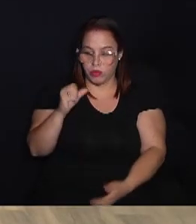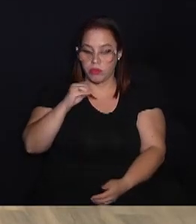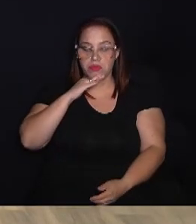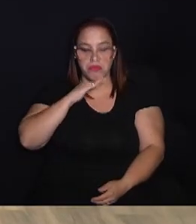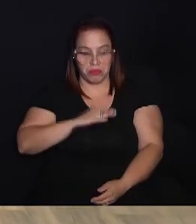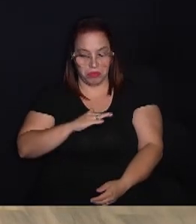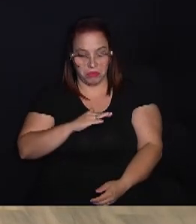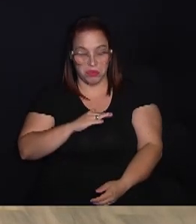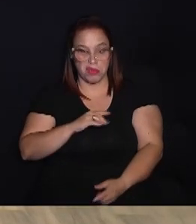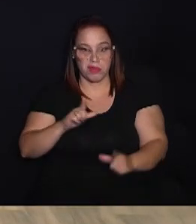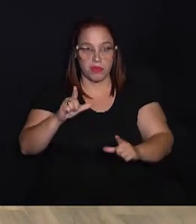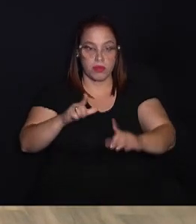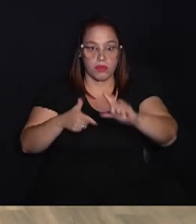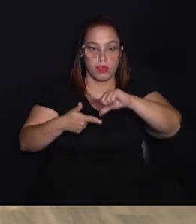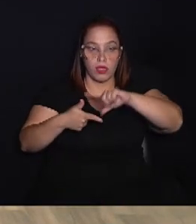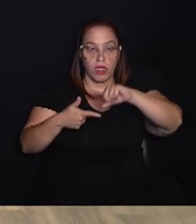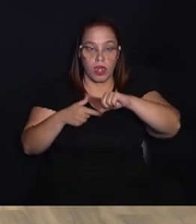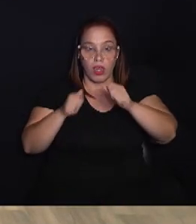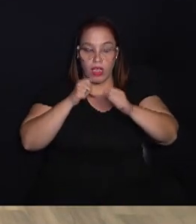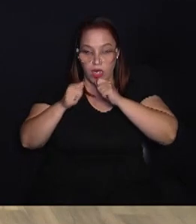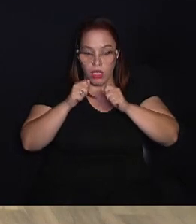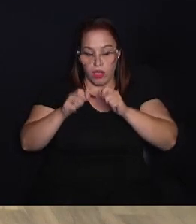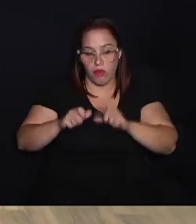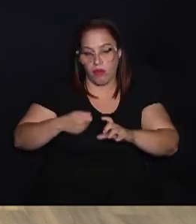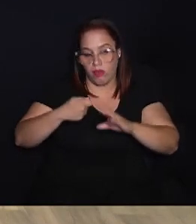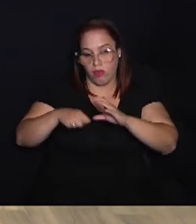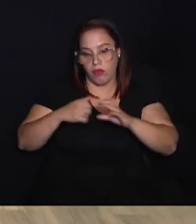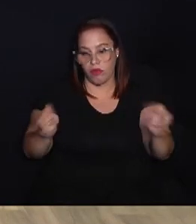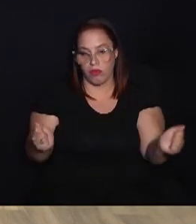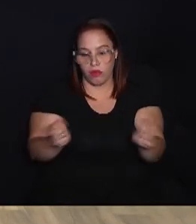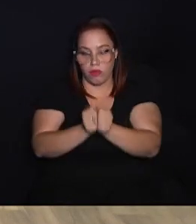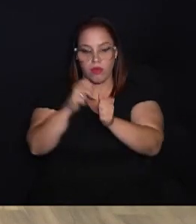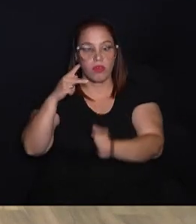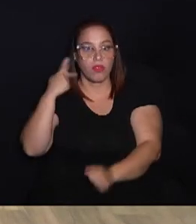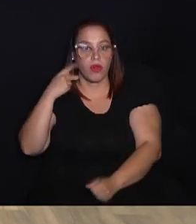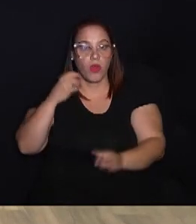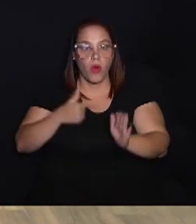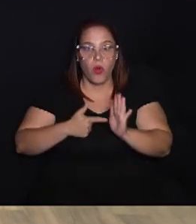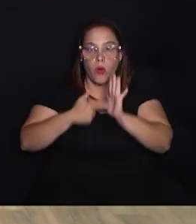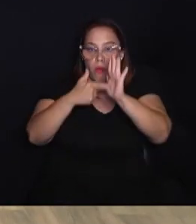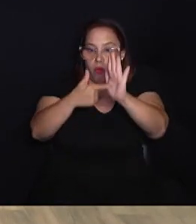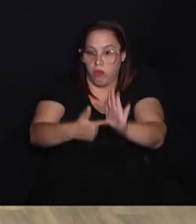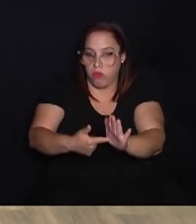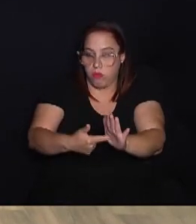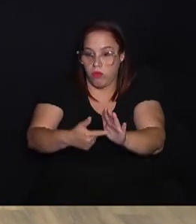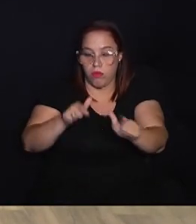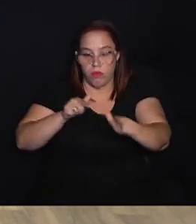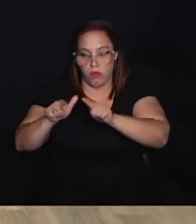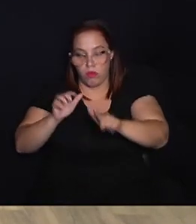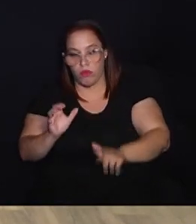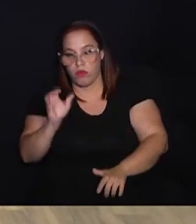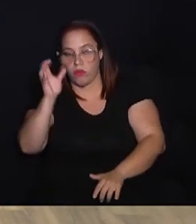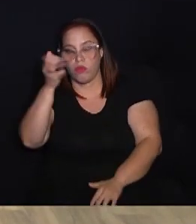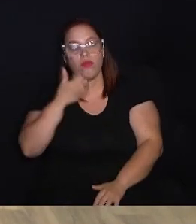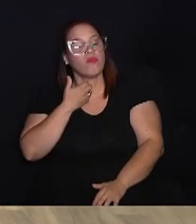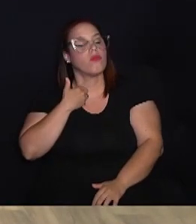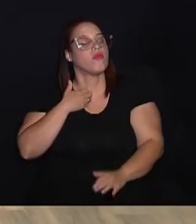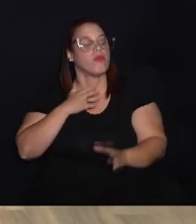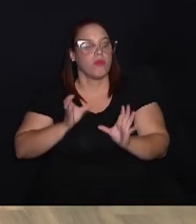TV Câmara, né? Com o QR Code, conhecer e ver os projetos que estão sendo debatidos, acessar e ver artigo